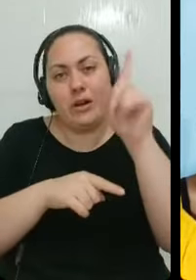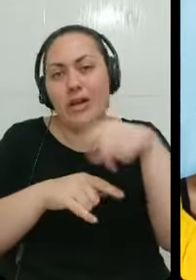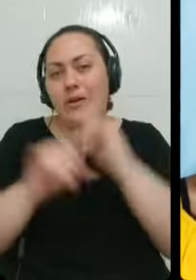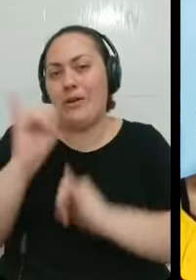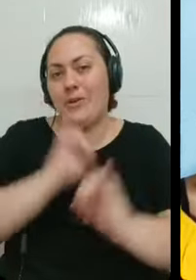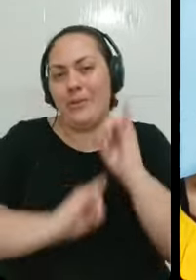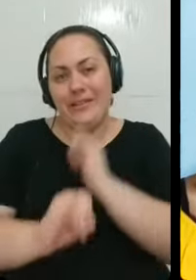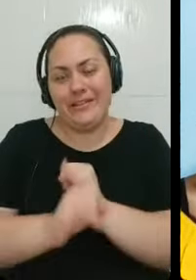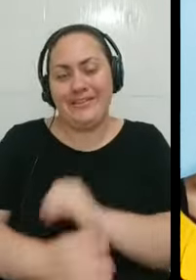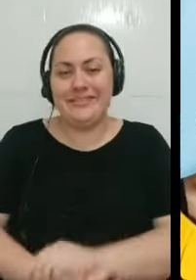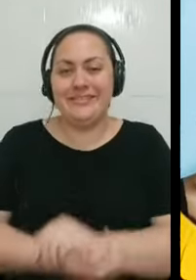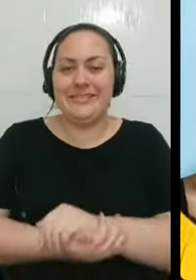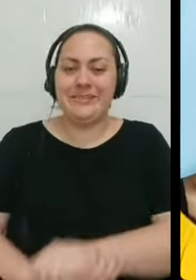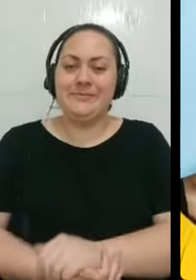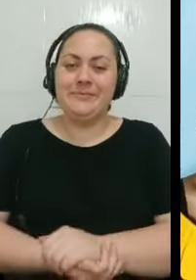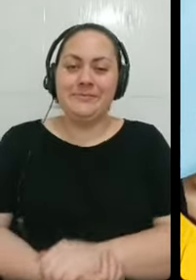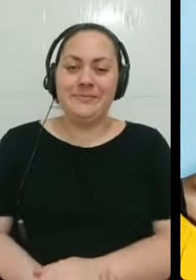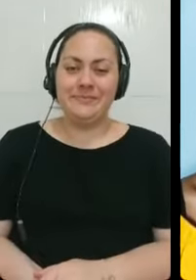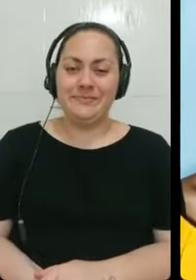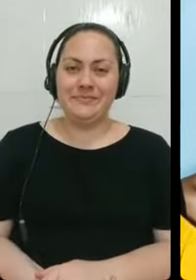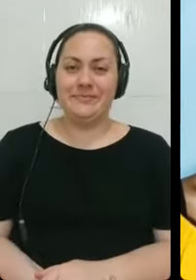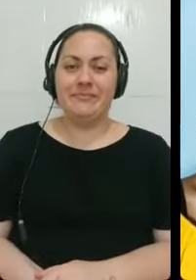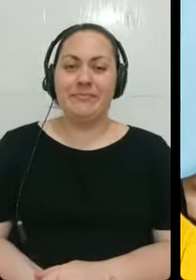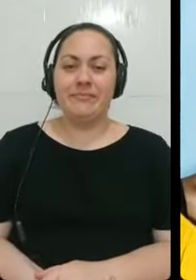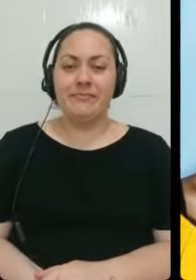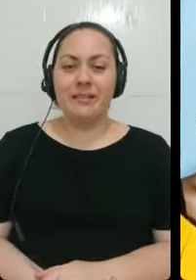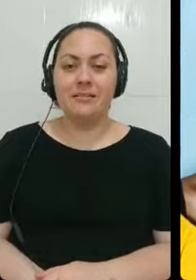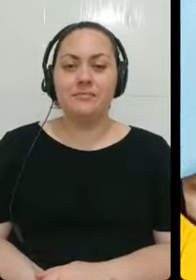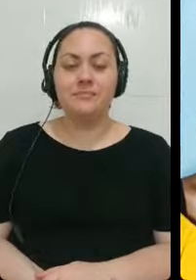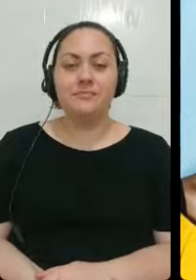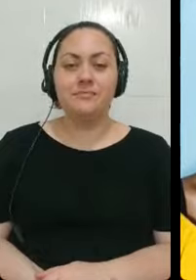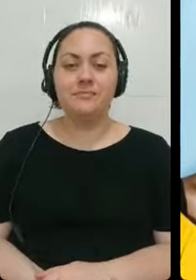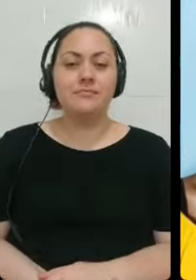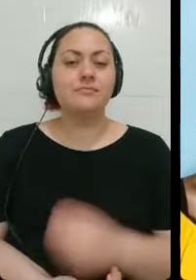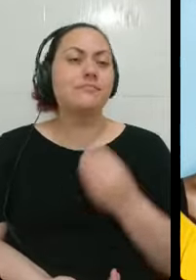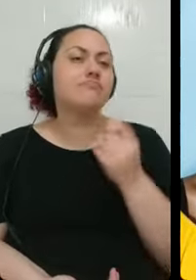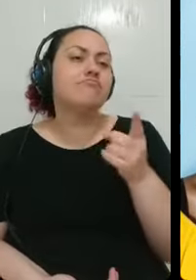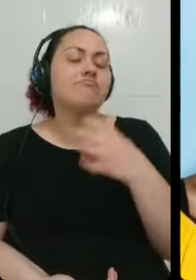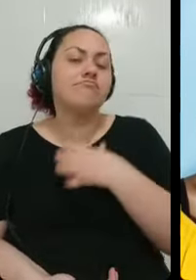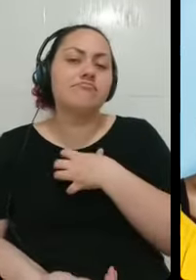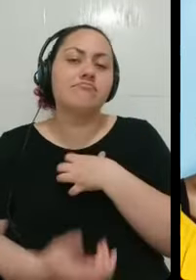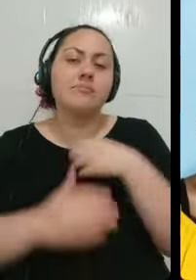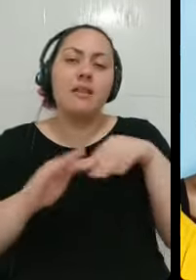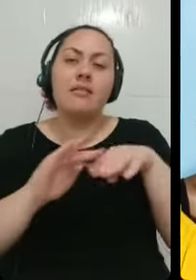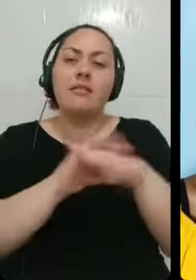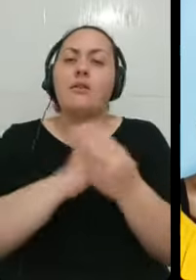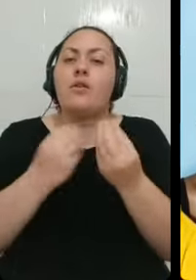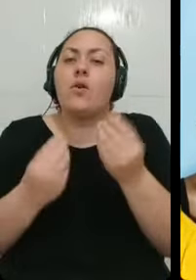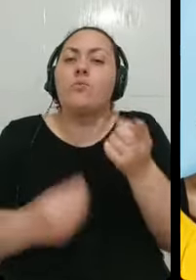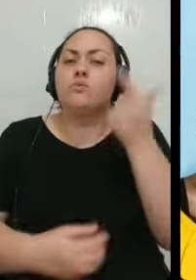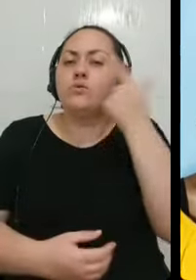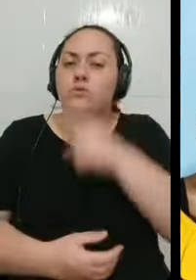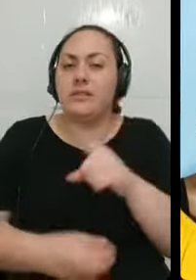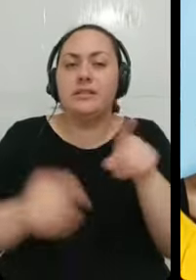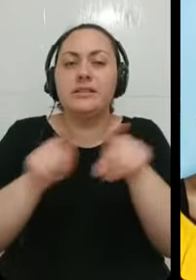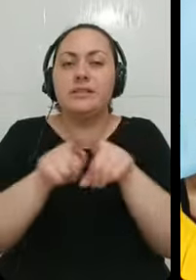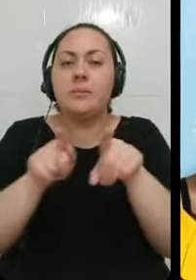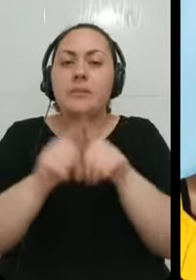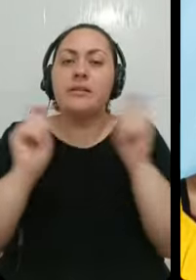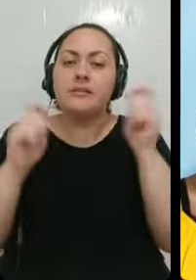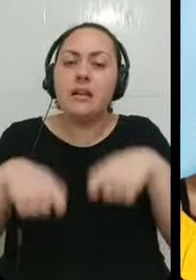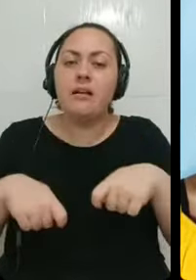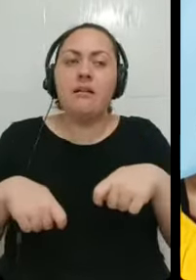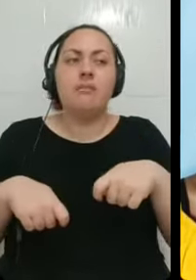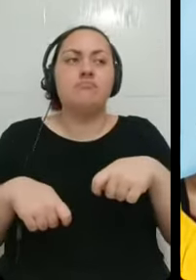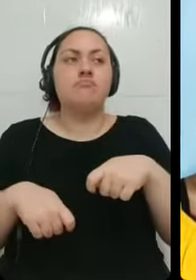Sim. E como é que foi assim para ti essa adaptação, né? E poder trabalhar com esses aspectos, né,